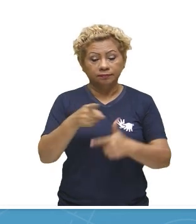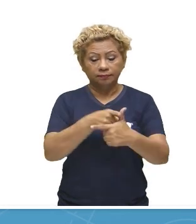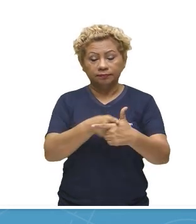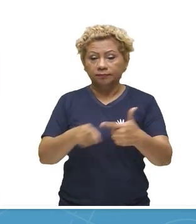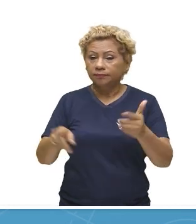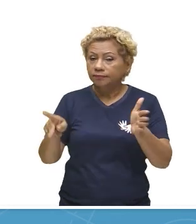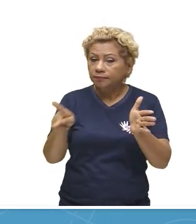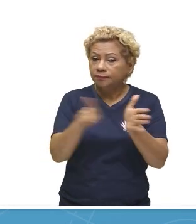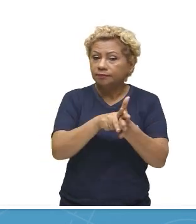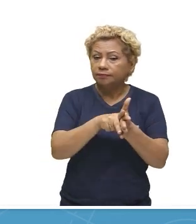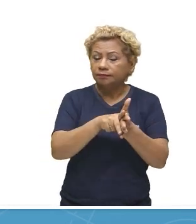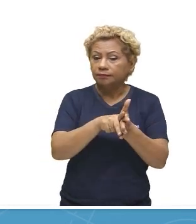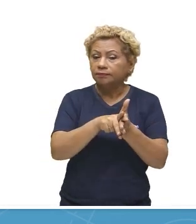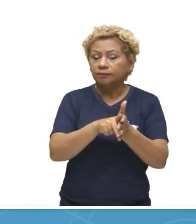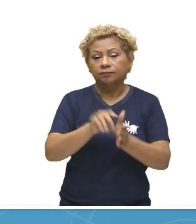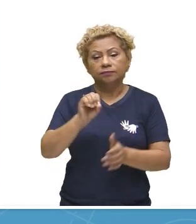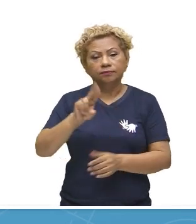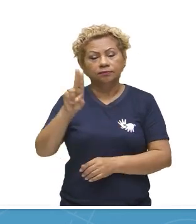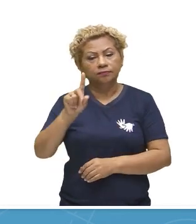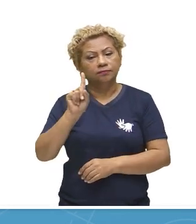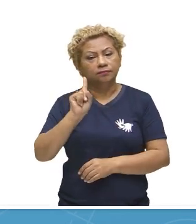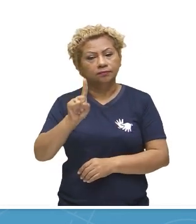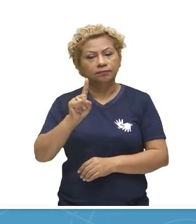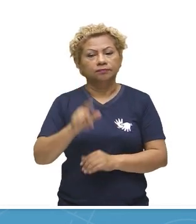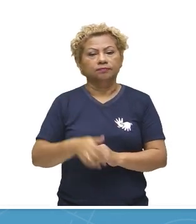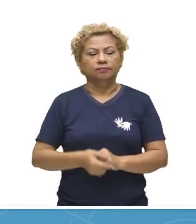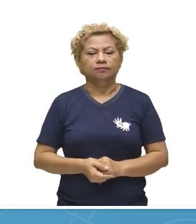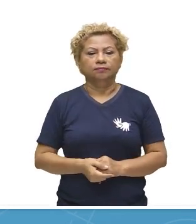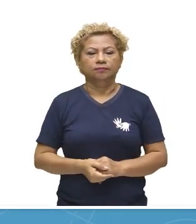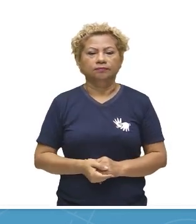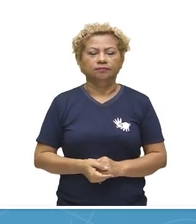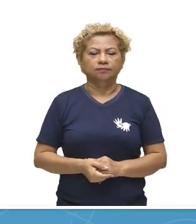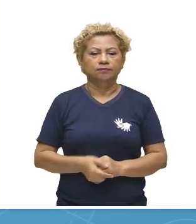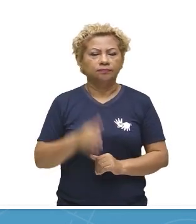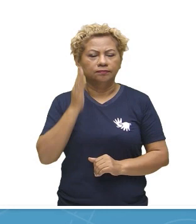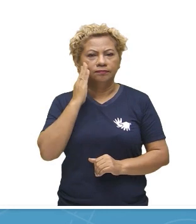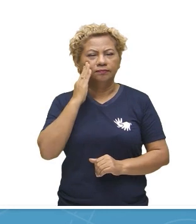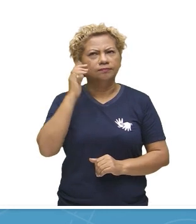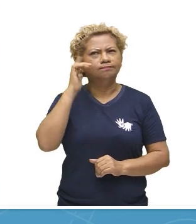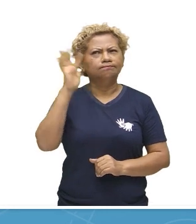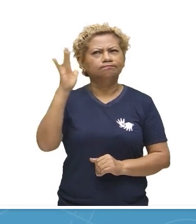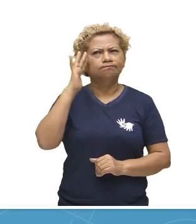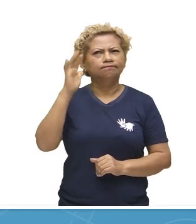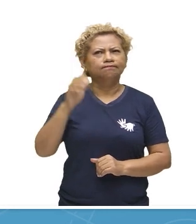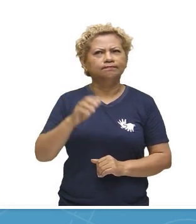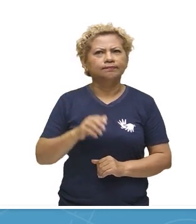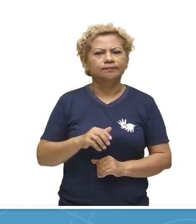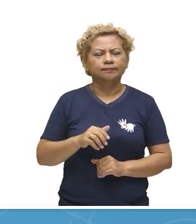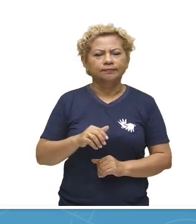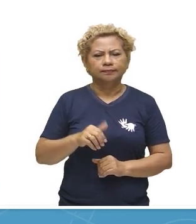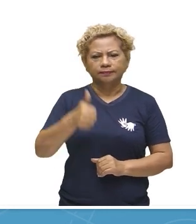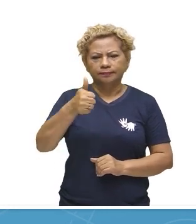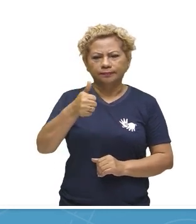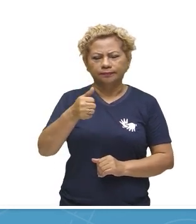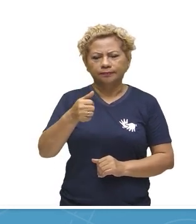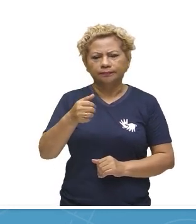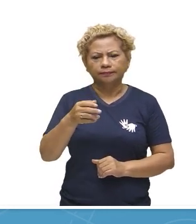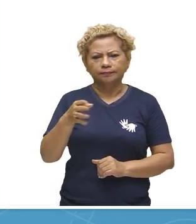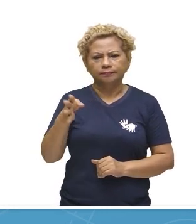ou pelo próprio 1. Então, dividindo aqui 144 por